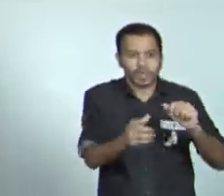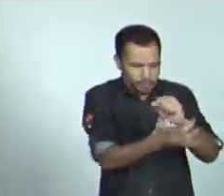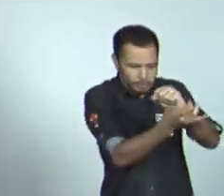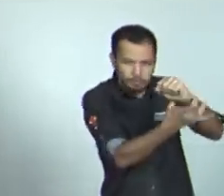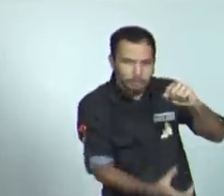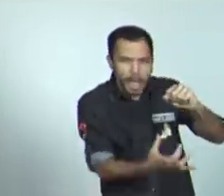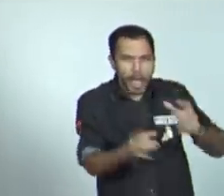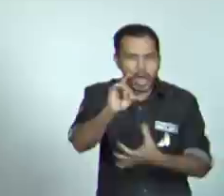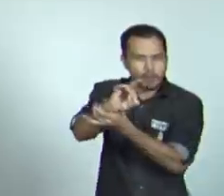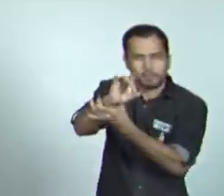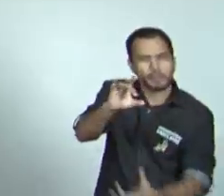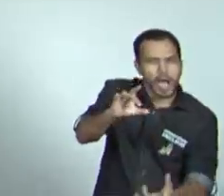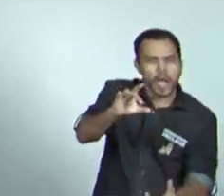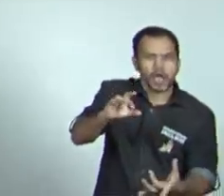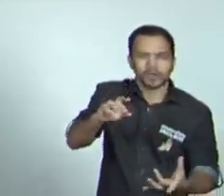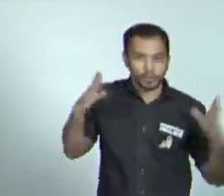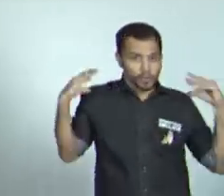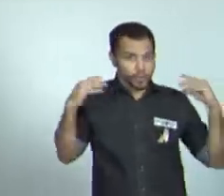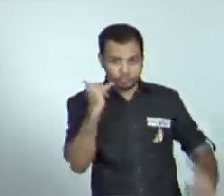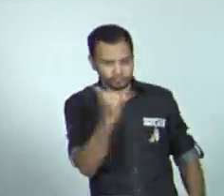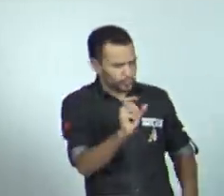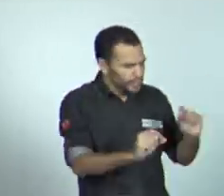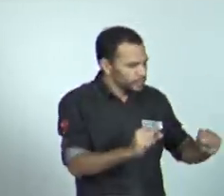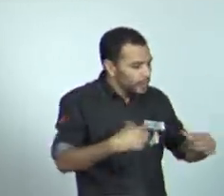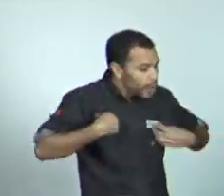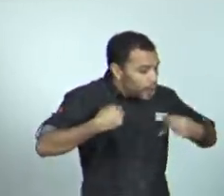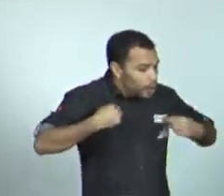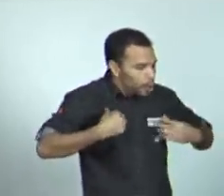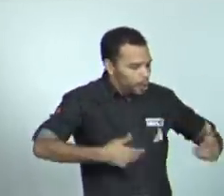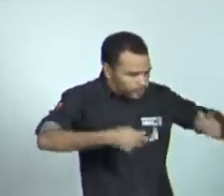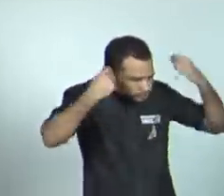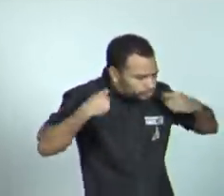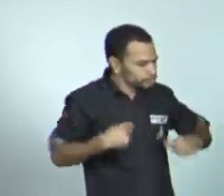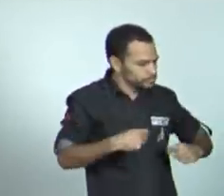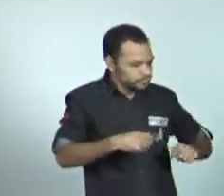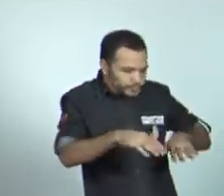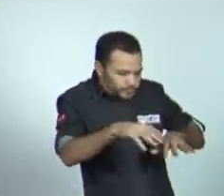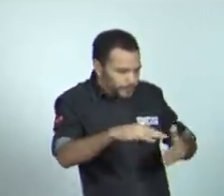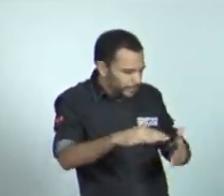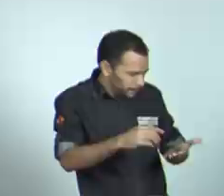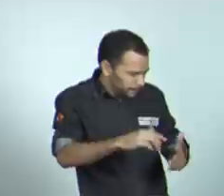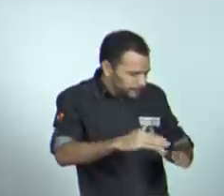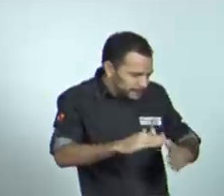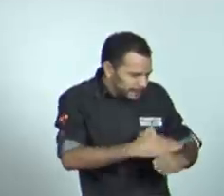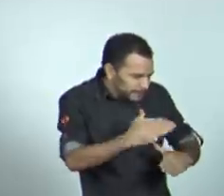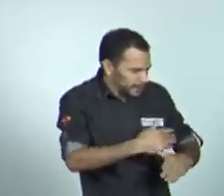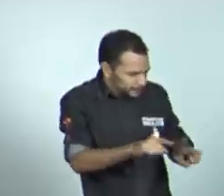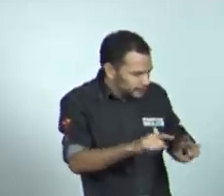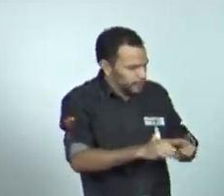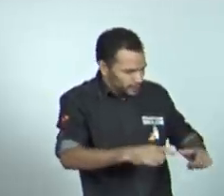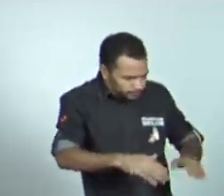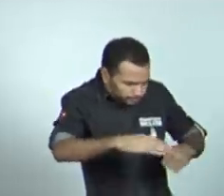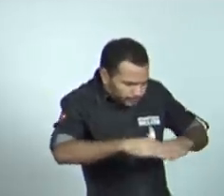dos punhos de pedro o anjo lhe disse vista-se e calça e sandálias e pedro assim fez